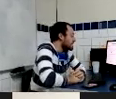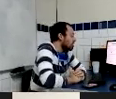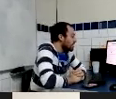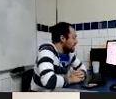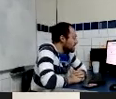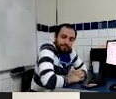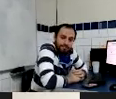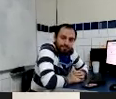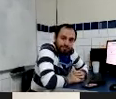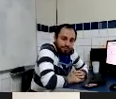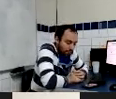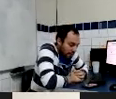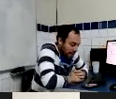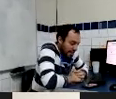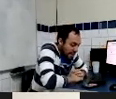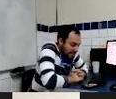Sacerdotes.